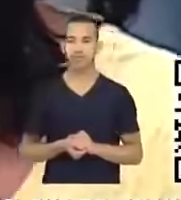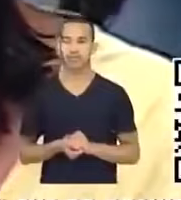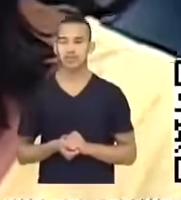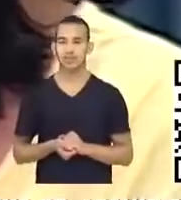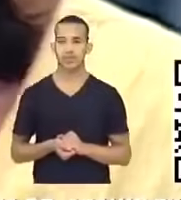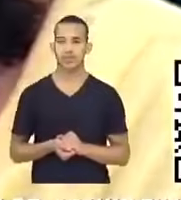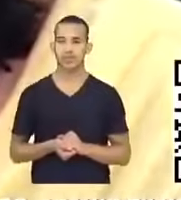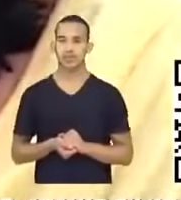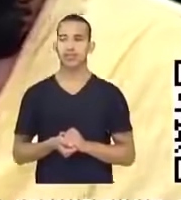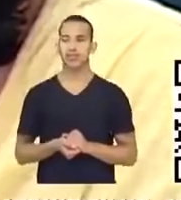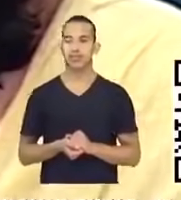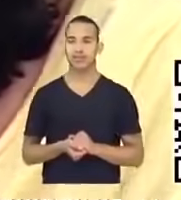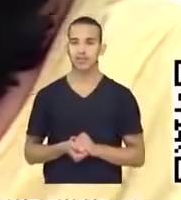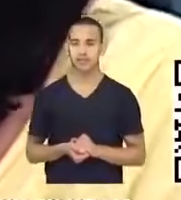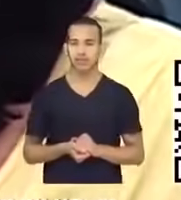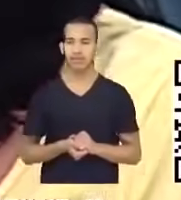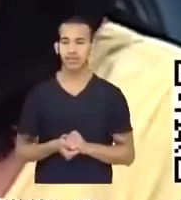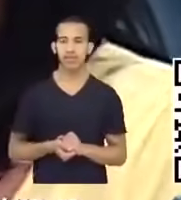E aí